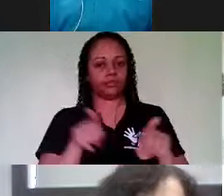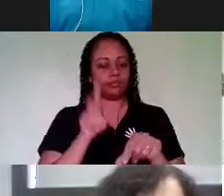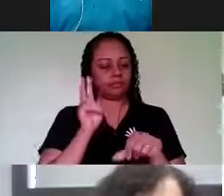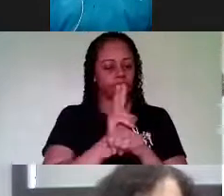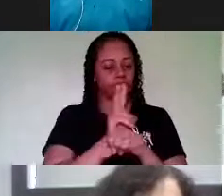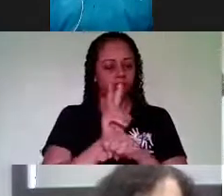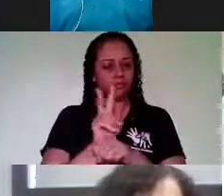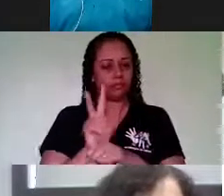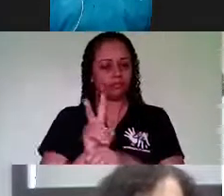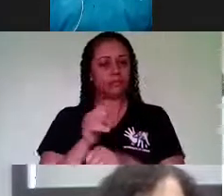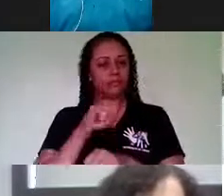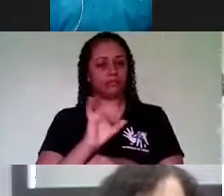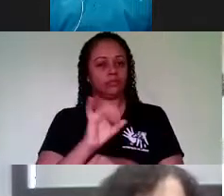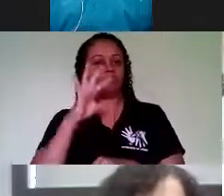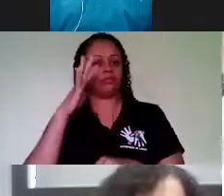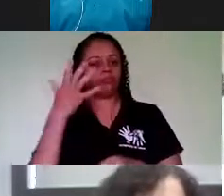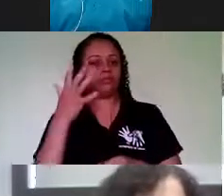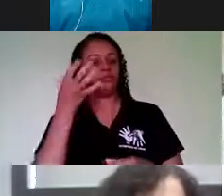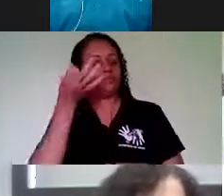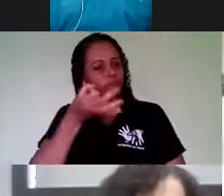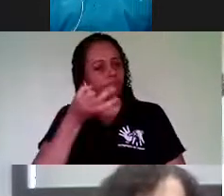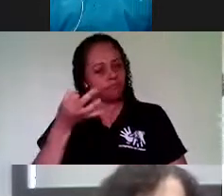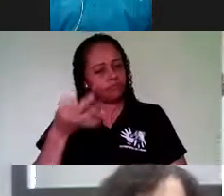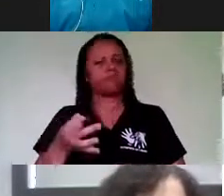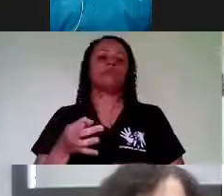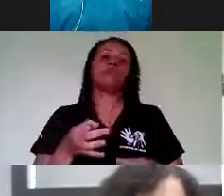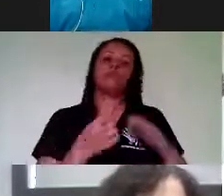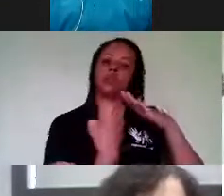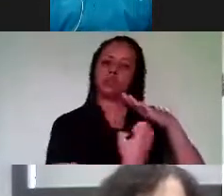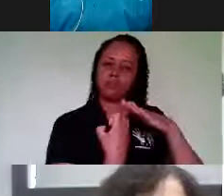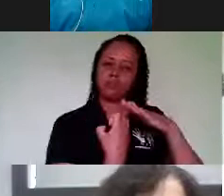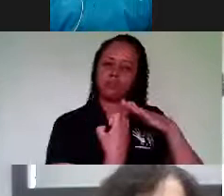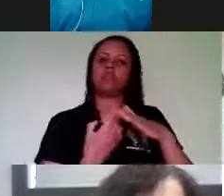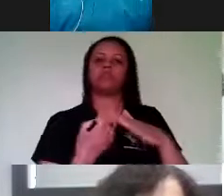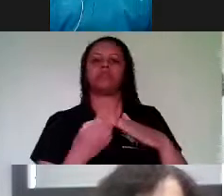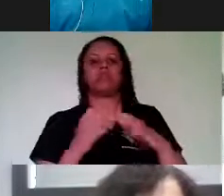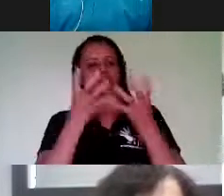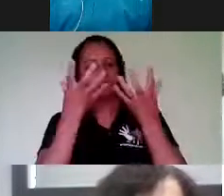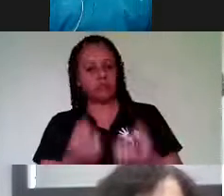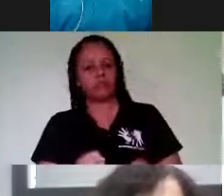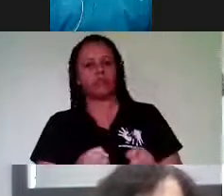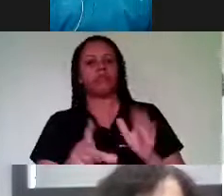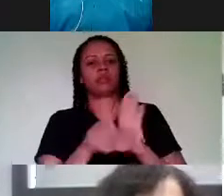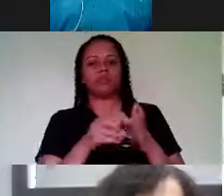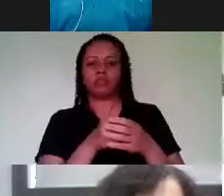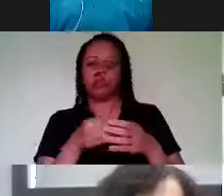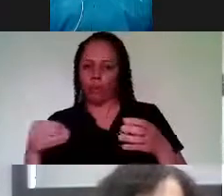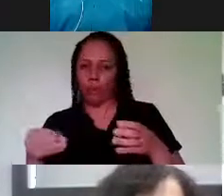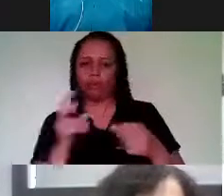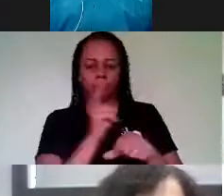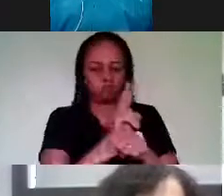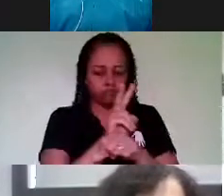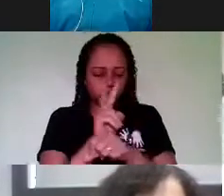importante, aliás, isso está muito claro, né? Quando a lei de cotas não é fiscalizada, ela não é cumprida. Por outro lado, quando ela é fiscalizada, a